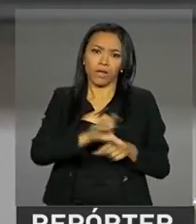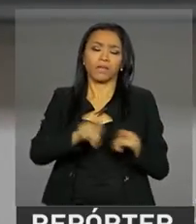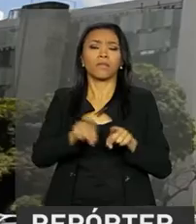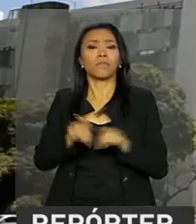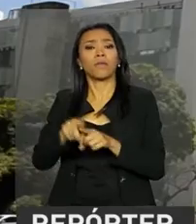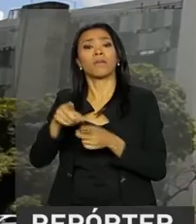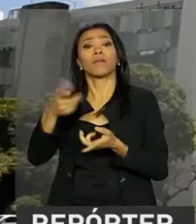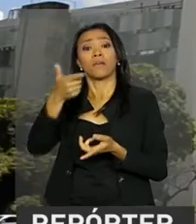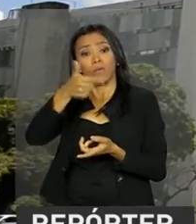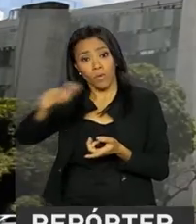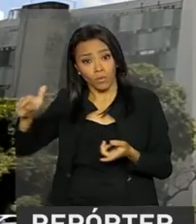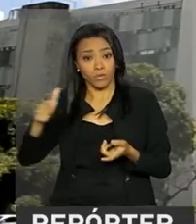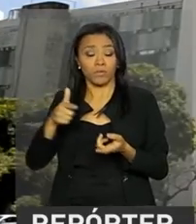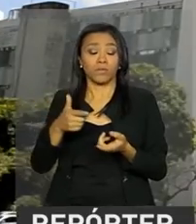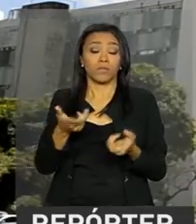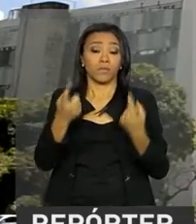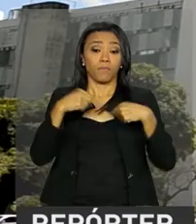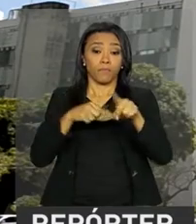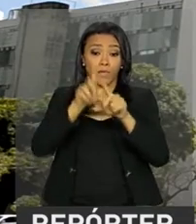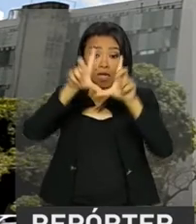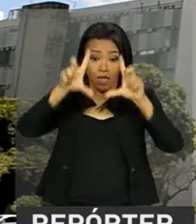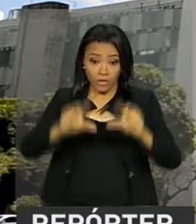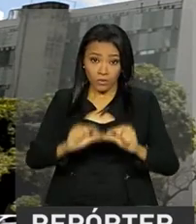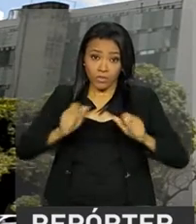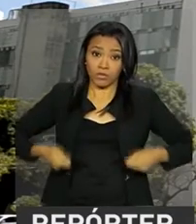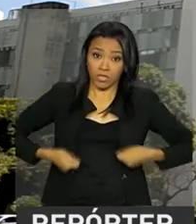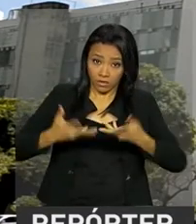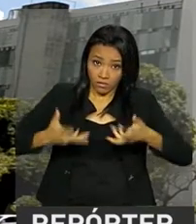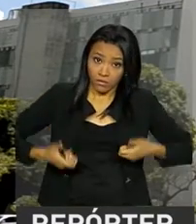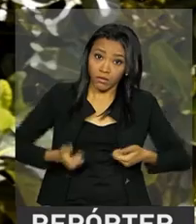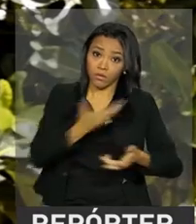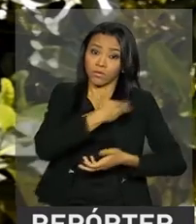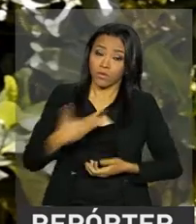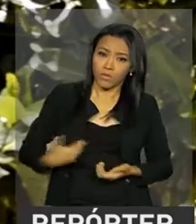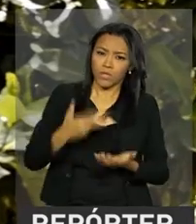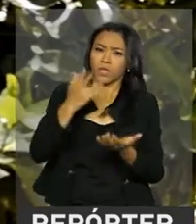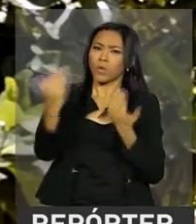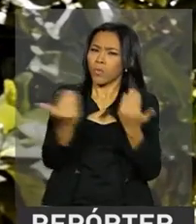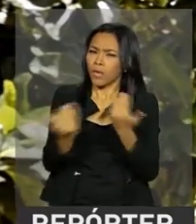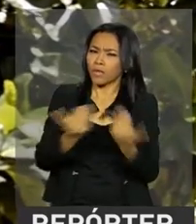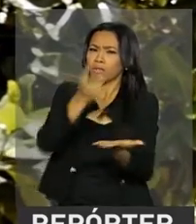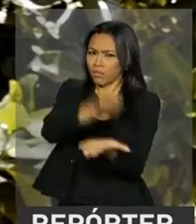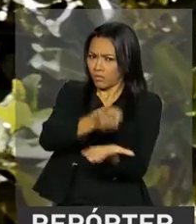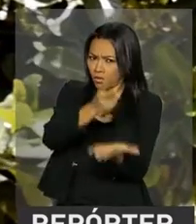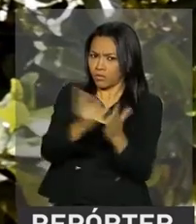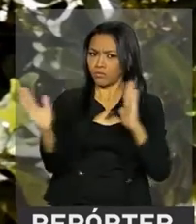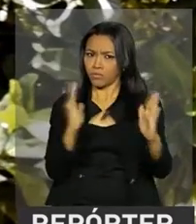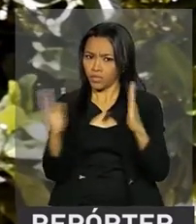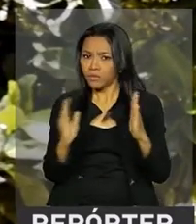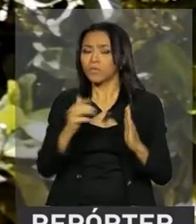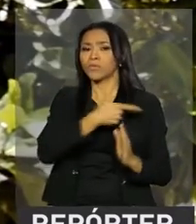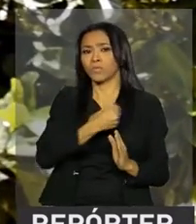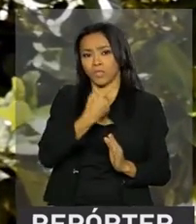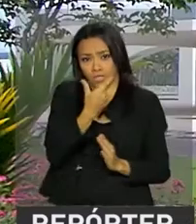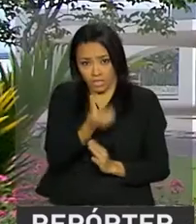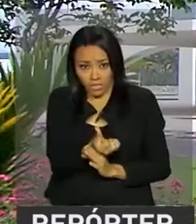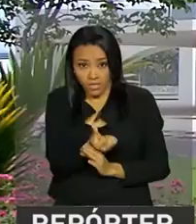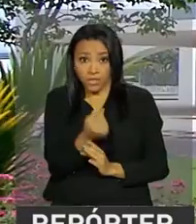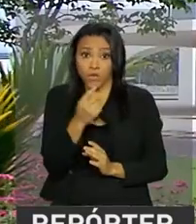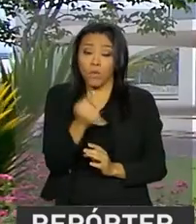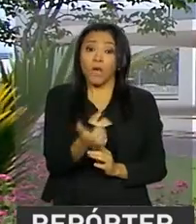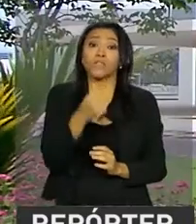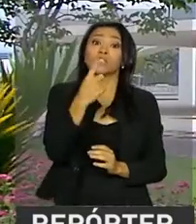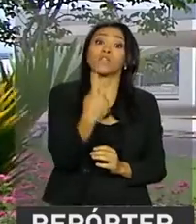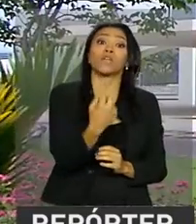pagar a redução nas despesas do mês passado em comparação com o mesmo período de 2006 foi de quase 9 bilhões